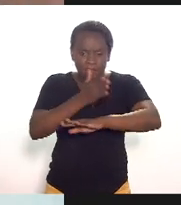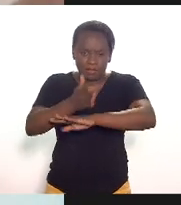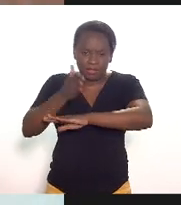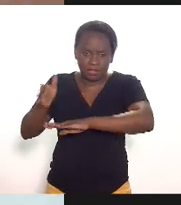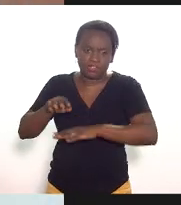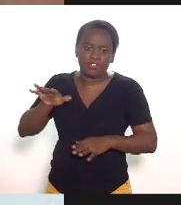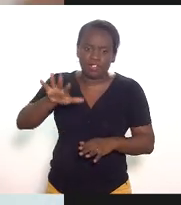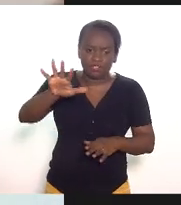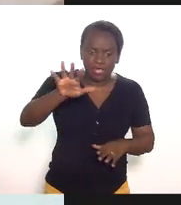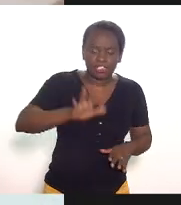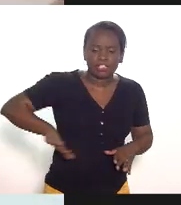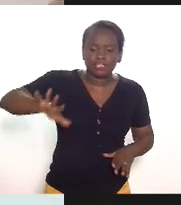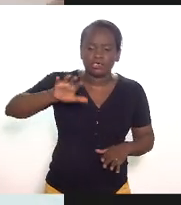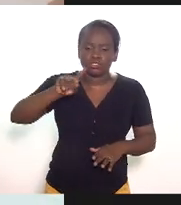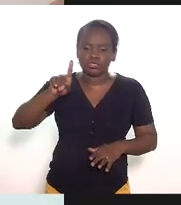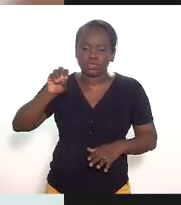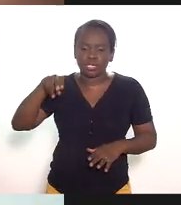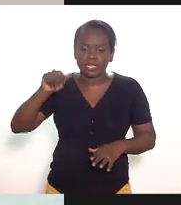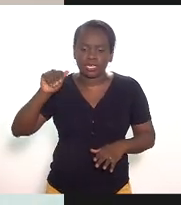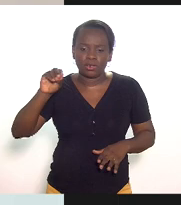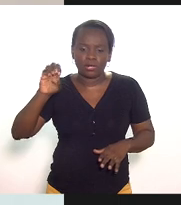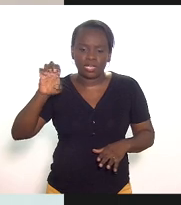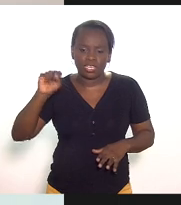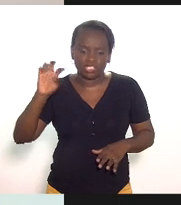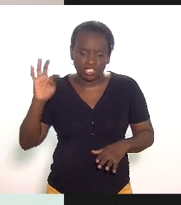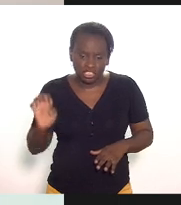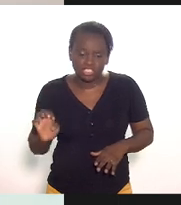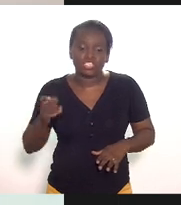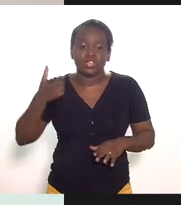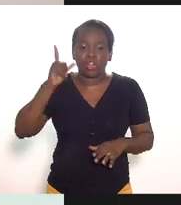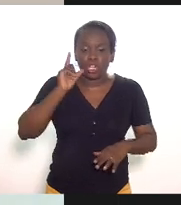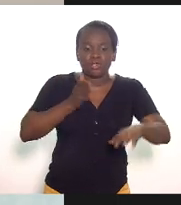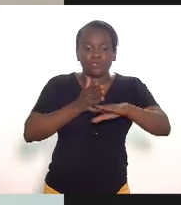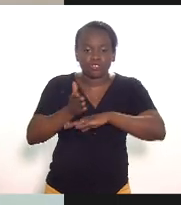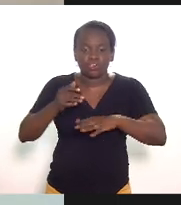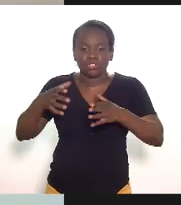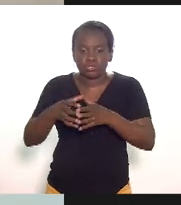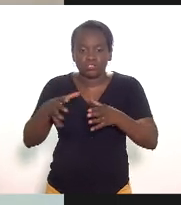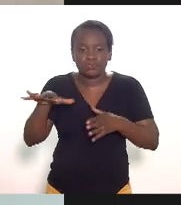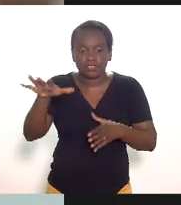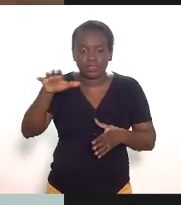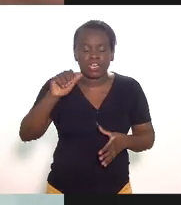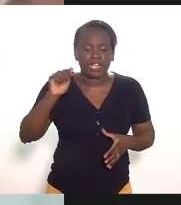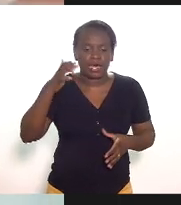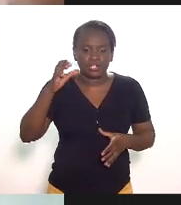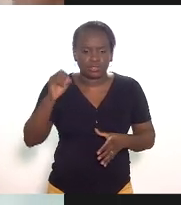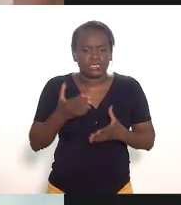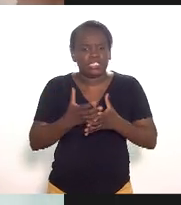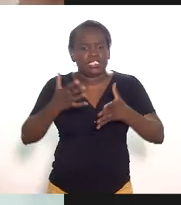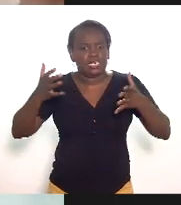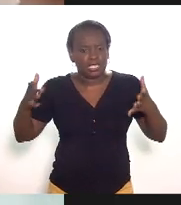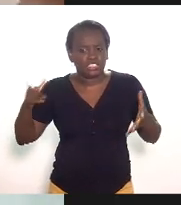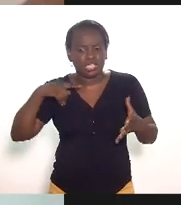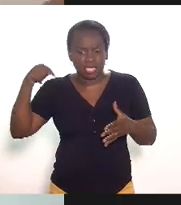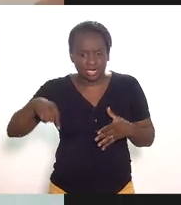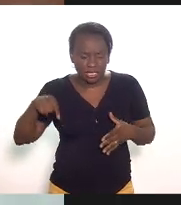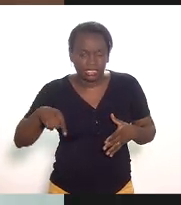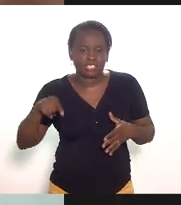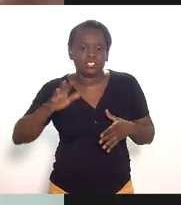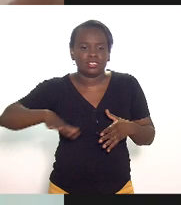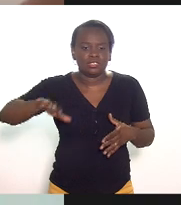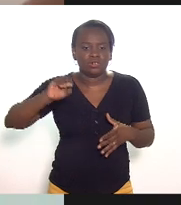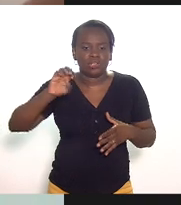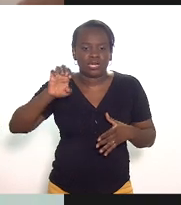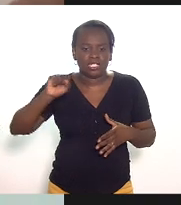nas favelas aqui do Zona Oeste. E ontem nós tivemos na comunidade do Aço. É uma das maiores favelas que nós temos aqui na Zona Oeste, que